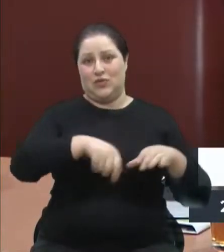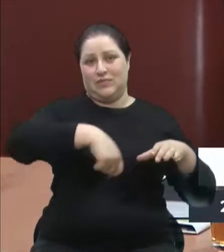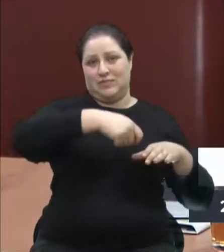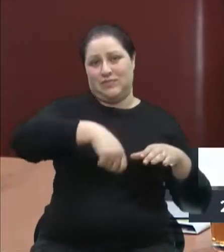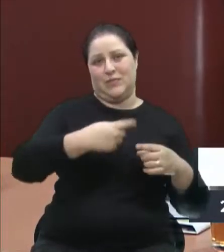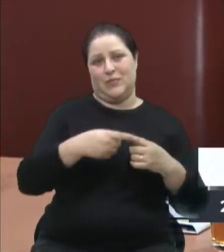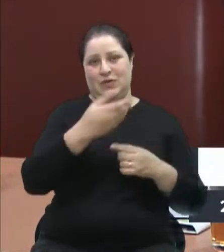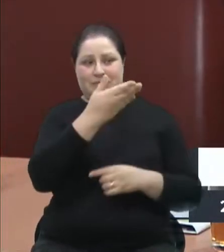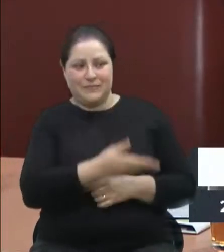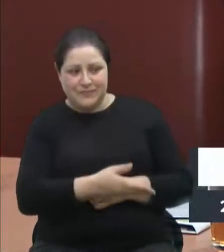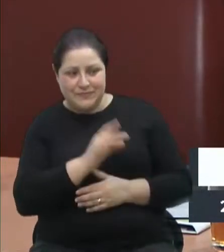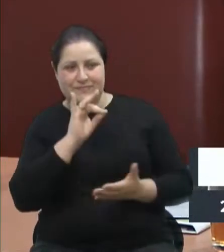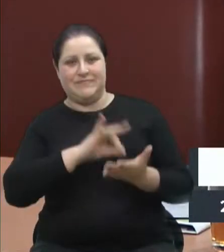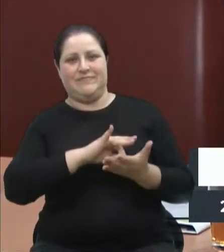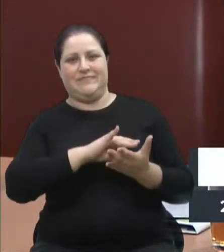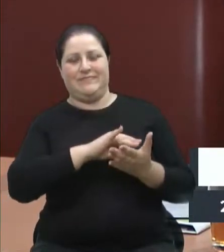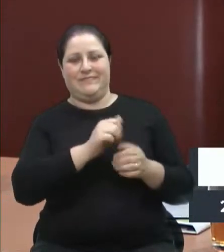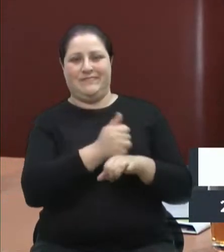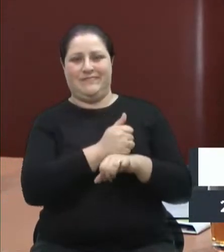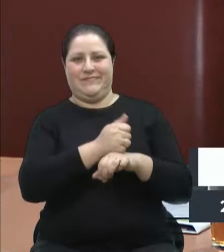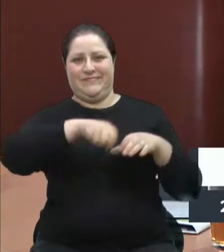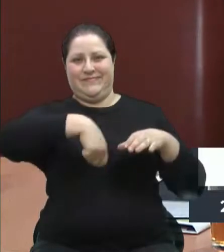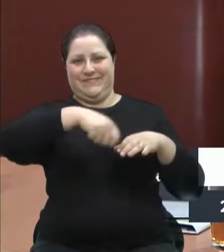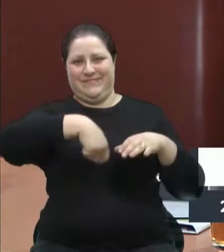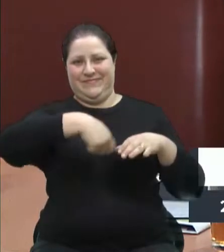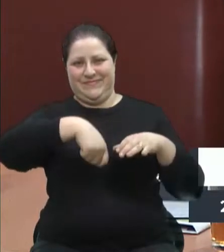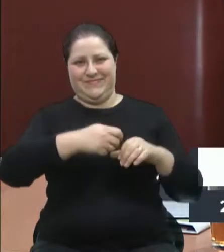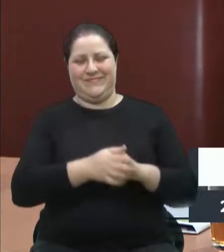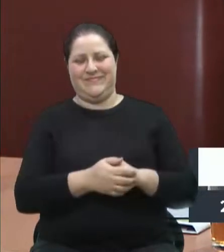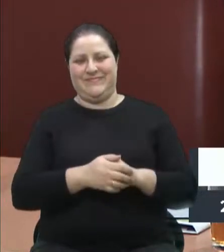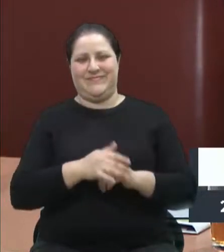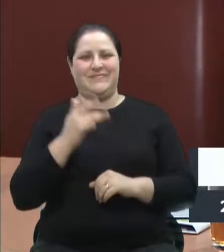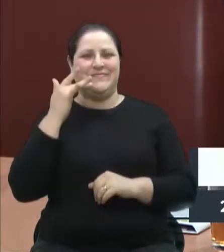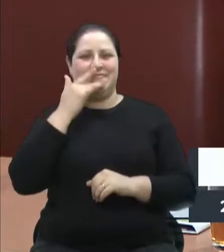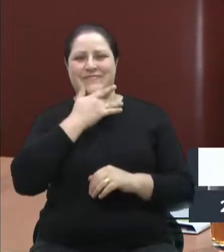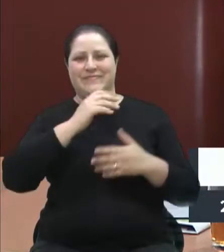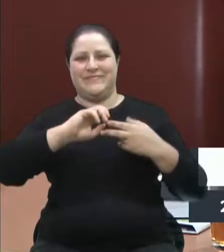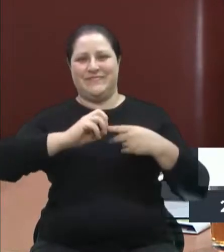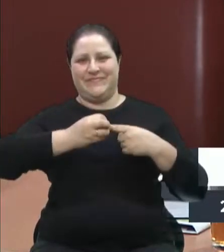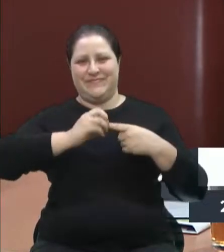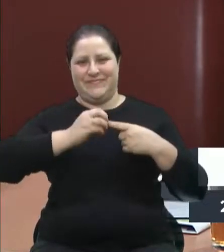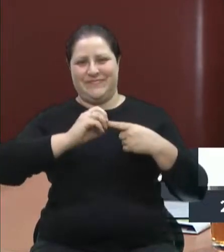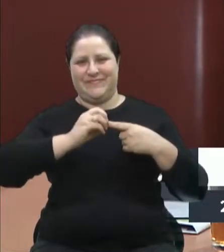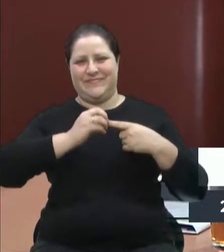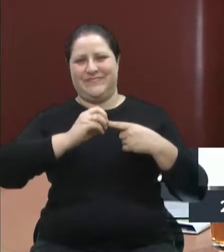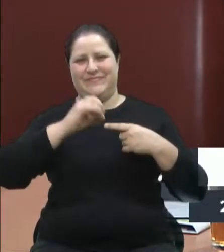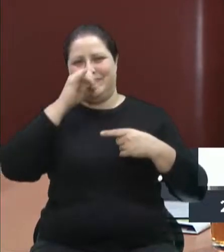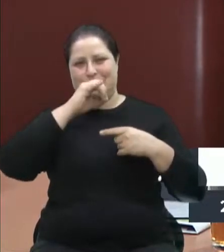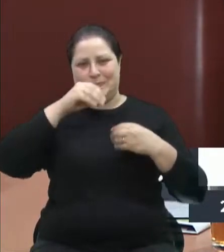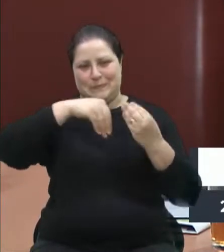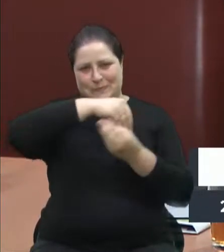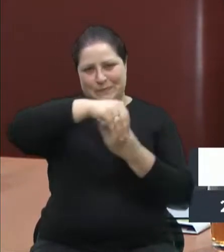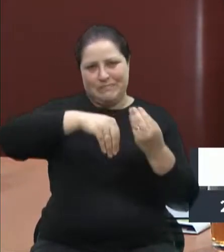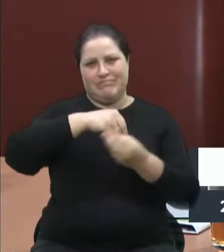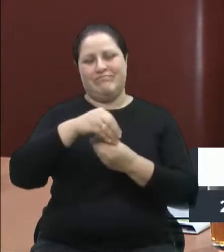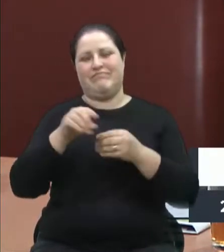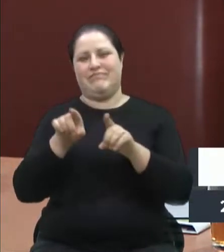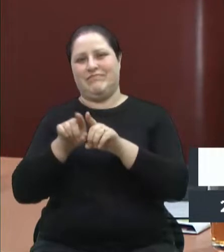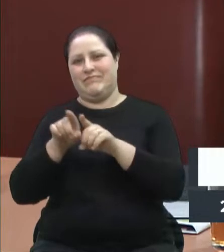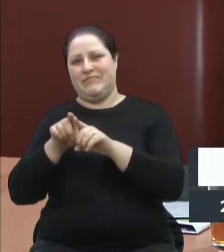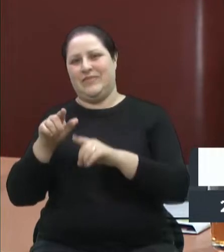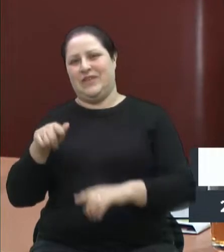né porque o senhor foi realmente o cozinheiro né a feijoada estava maravilhosa Akira era ter certeza que